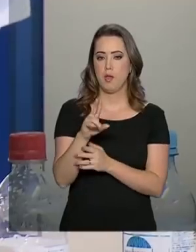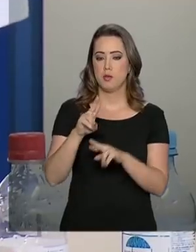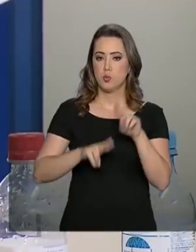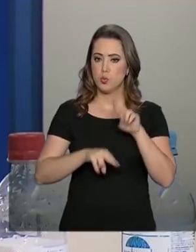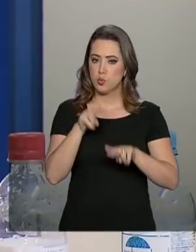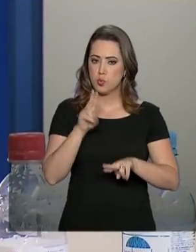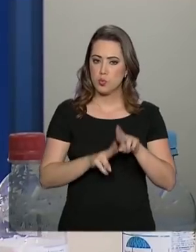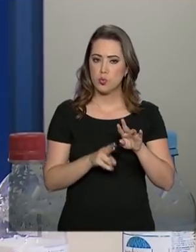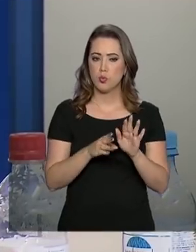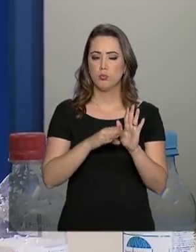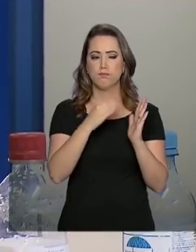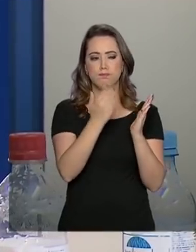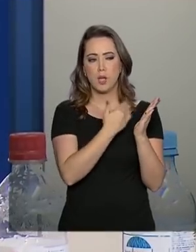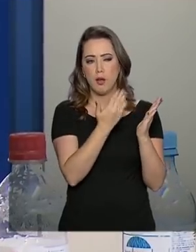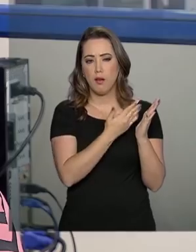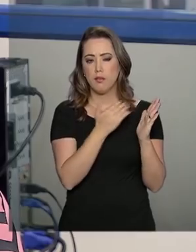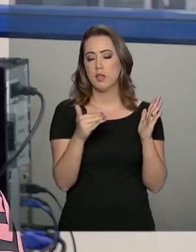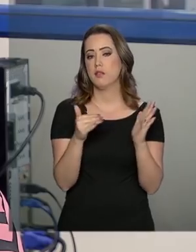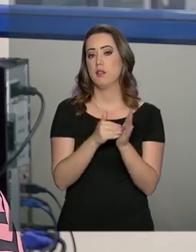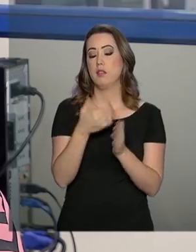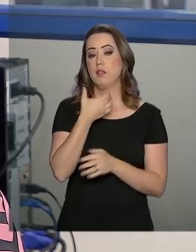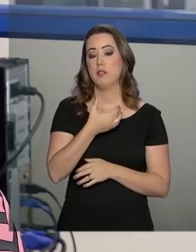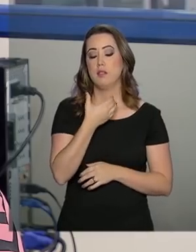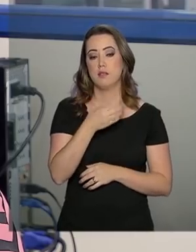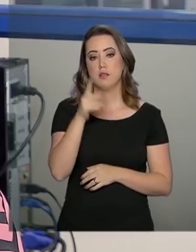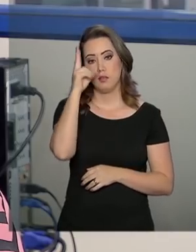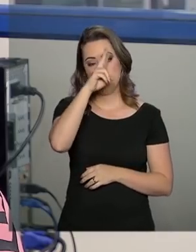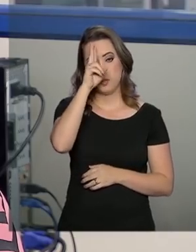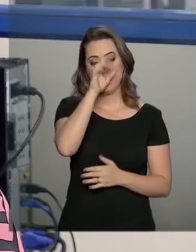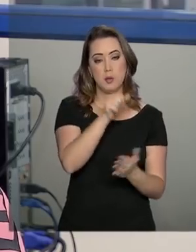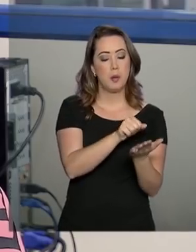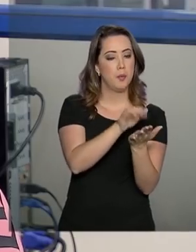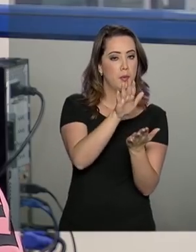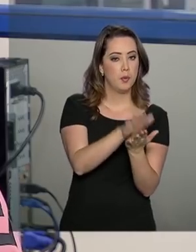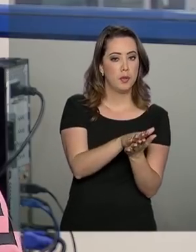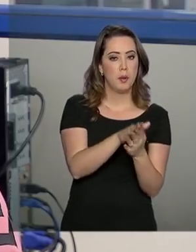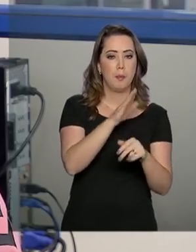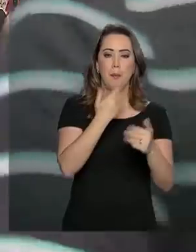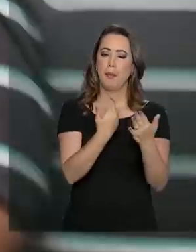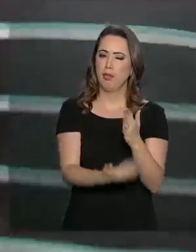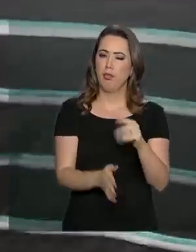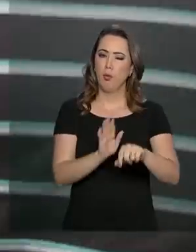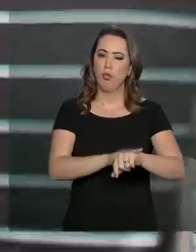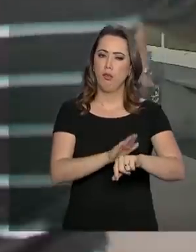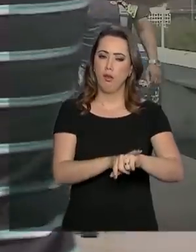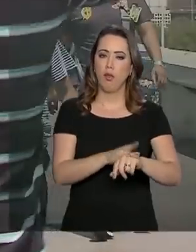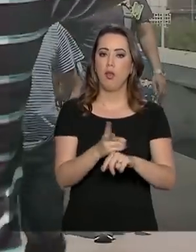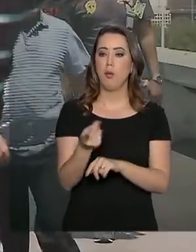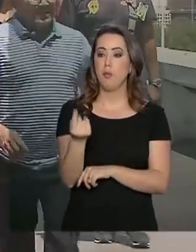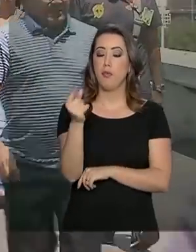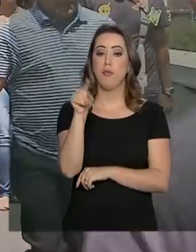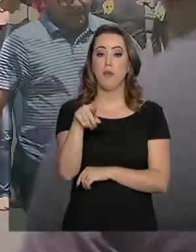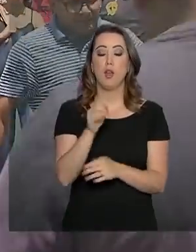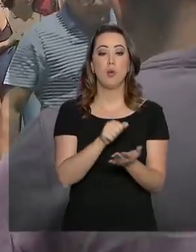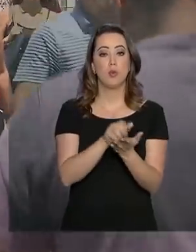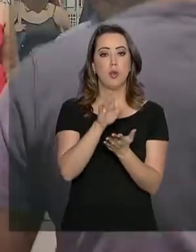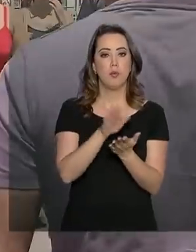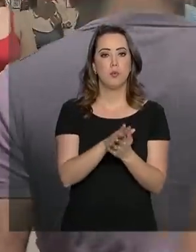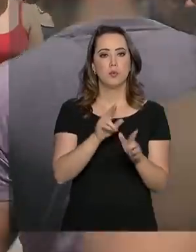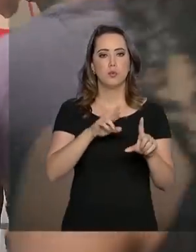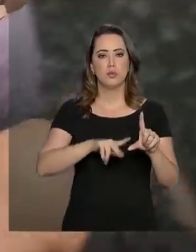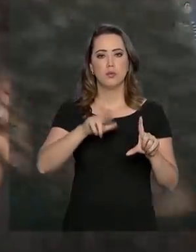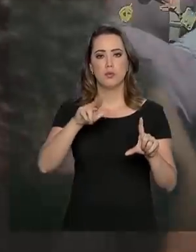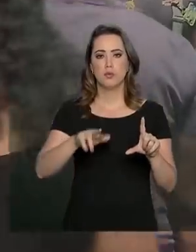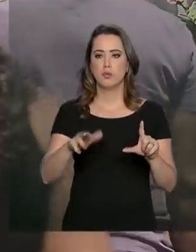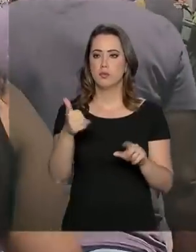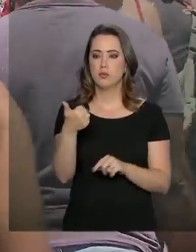O calendário vai até dezembro. Lembrando que a multa para quem perder o prazo. E o valor desta multa varia